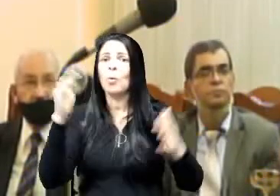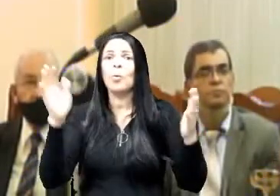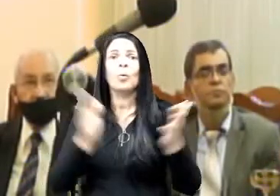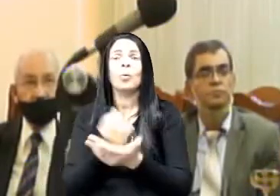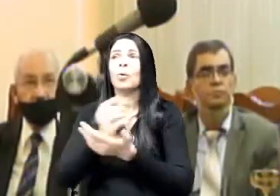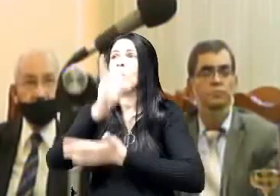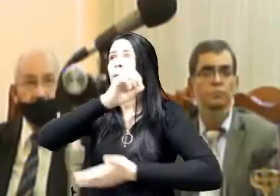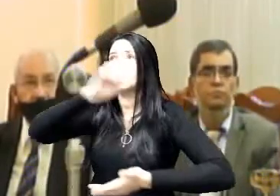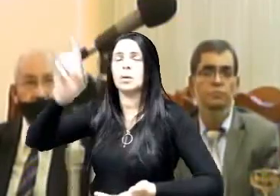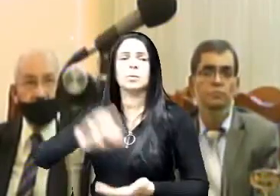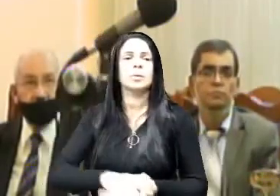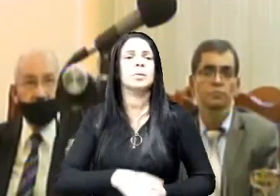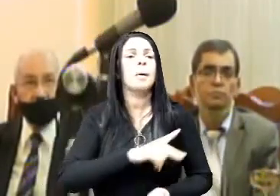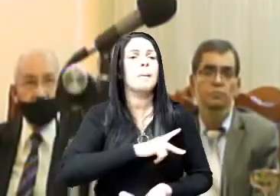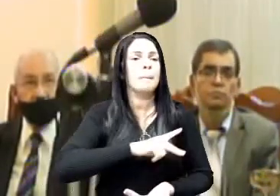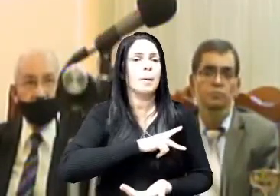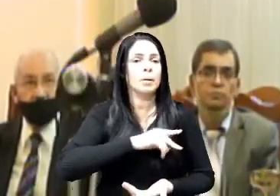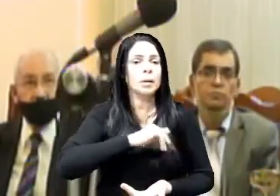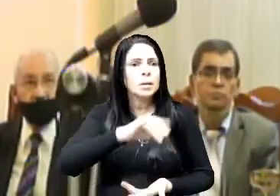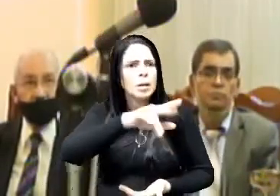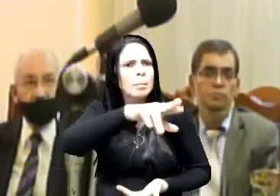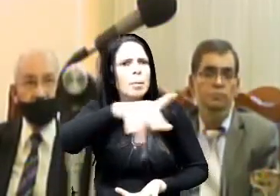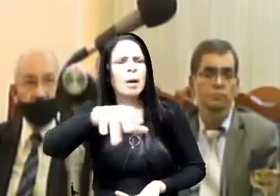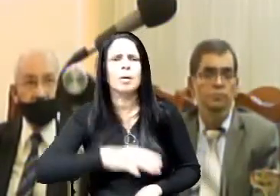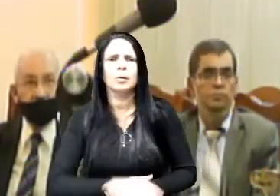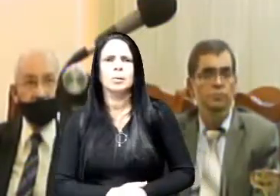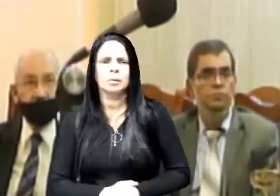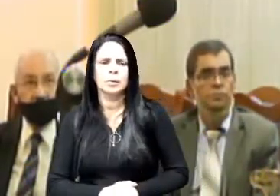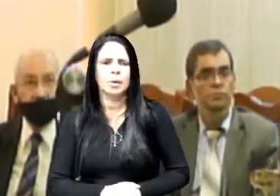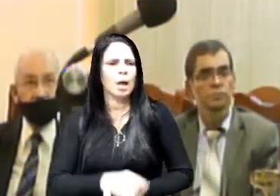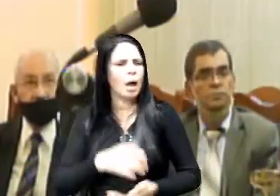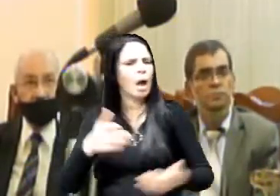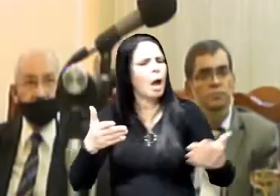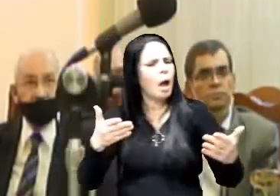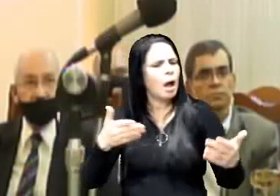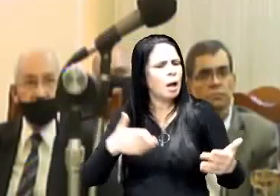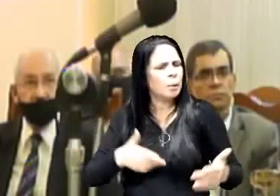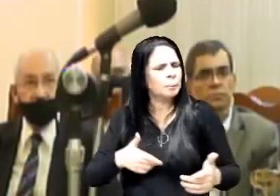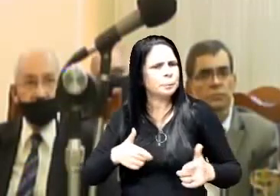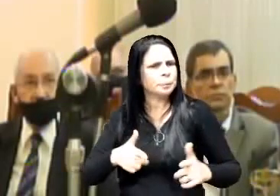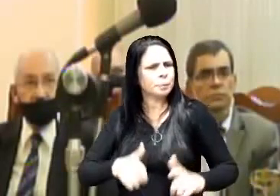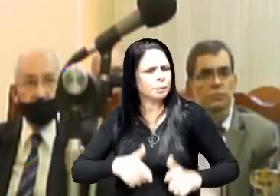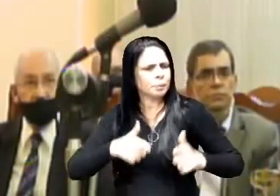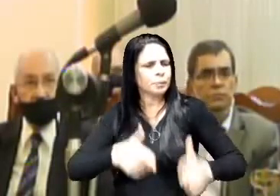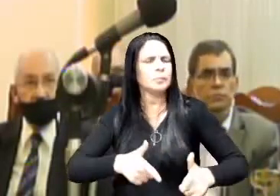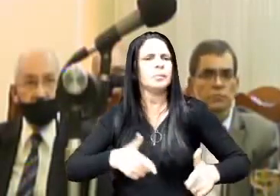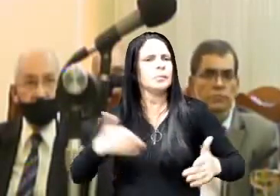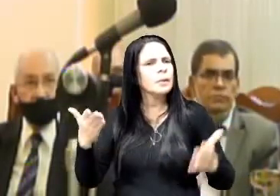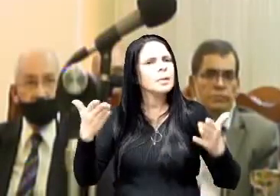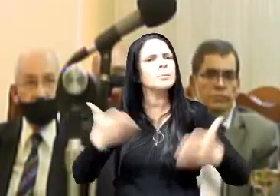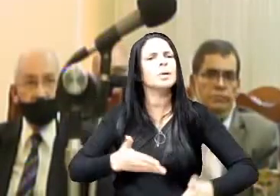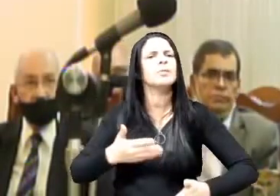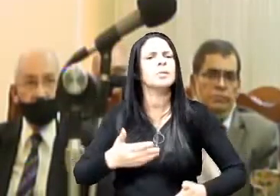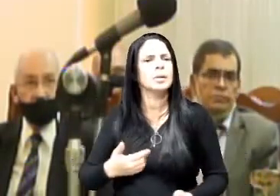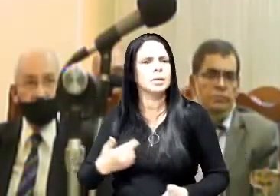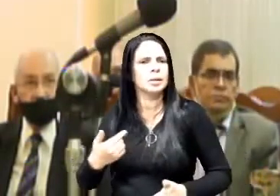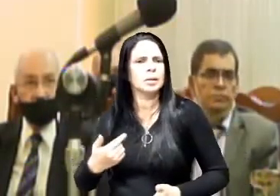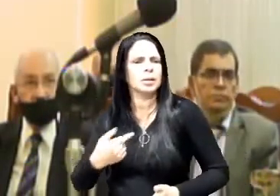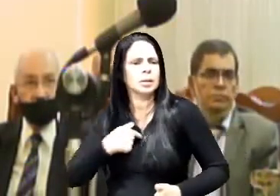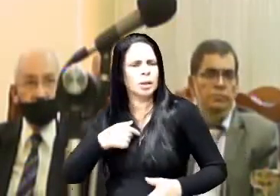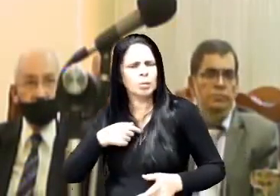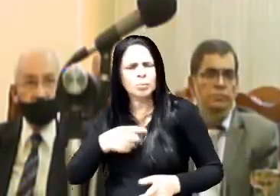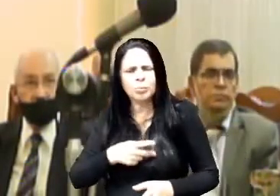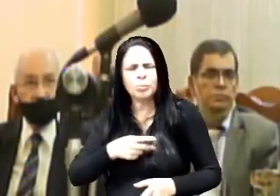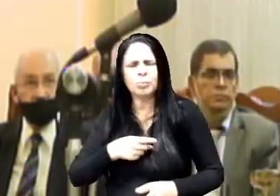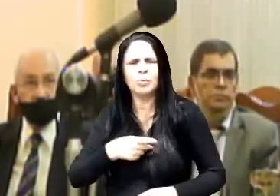dizendo, irmãos, as lutas, as provas que passo, as prisões que eu enfrentei, contribuíram